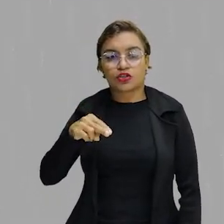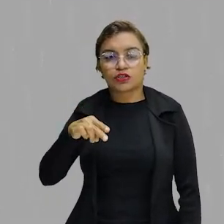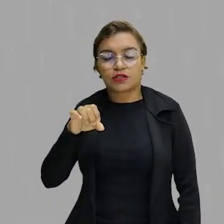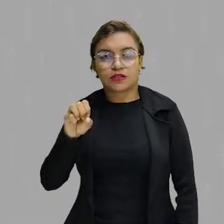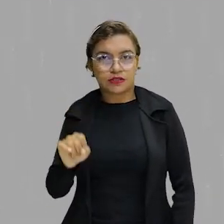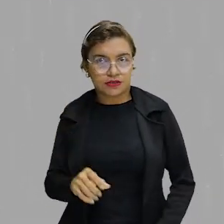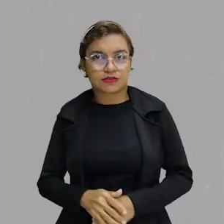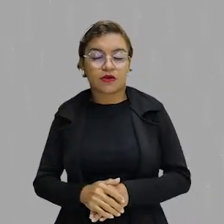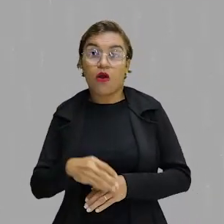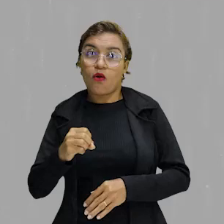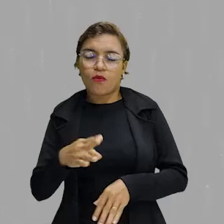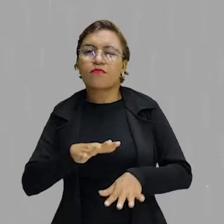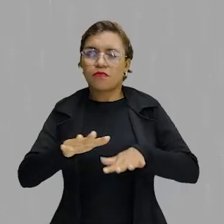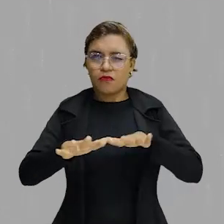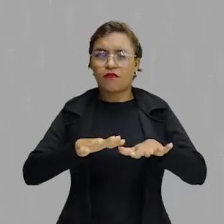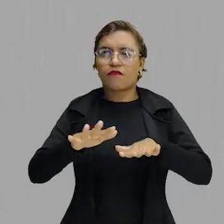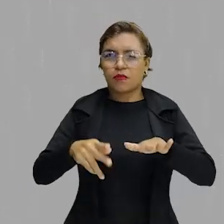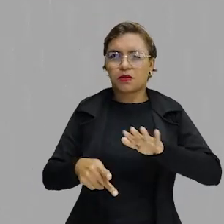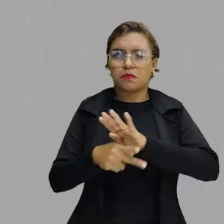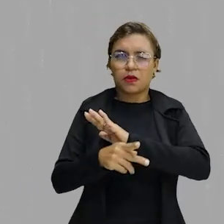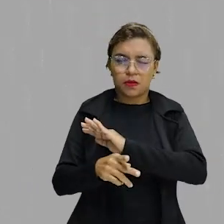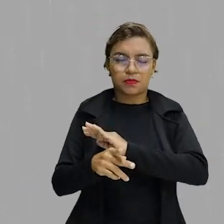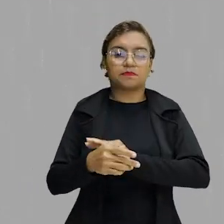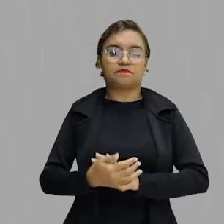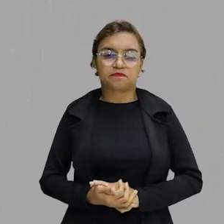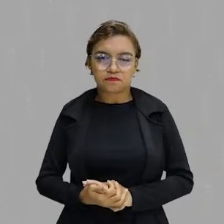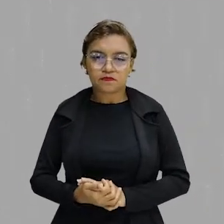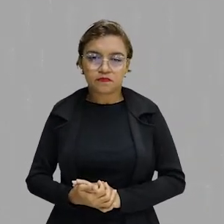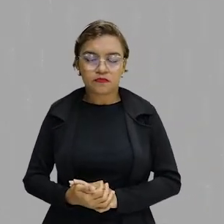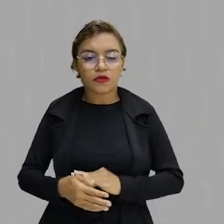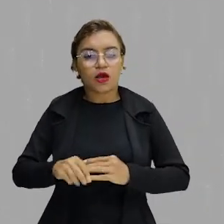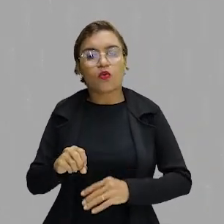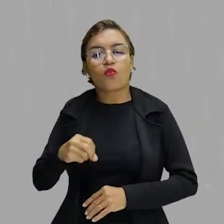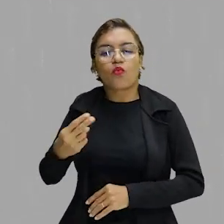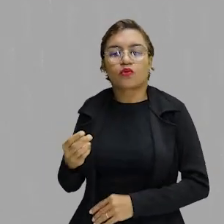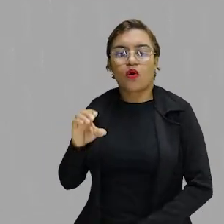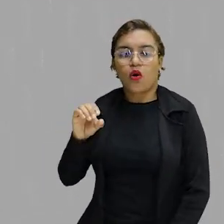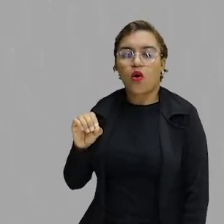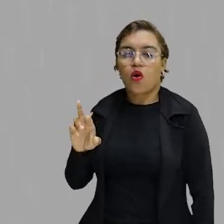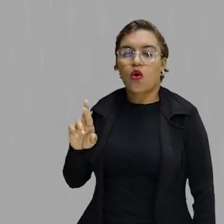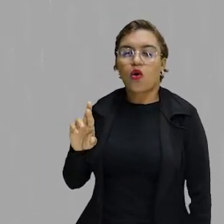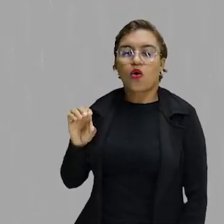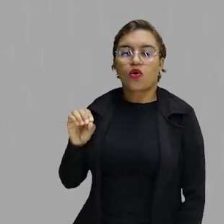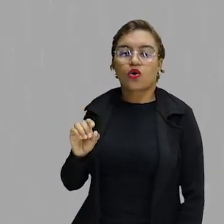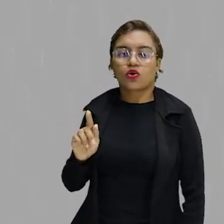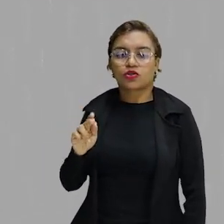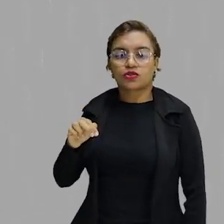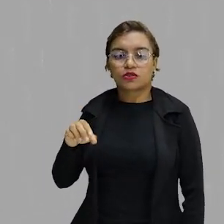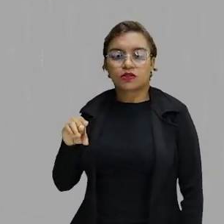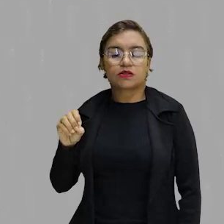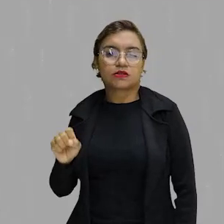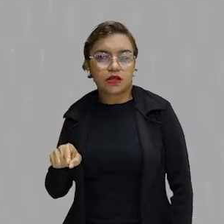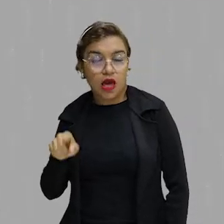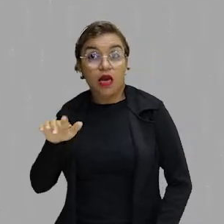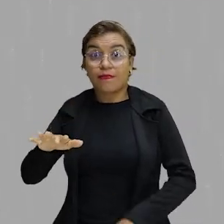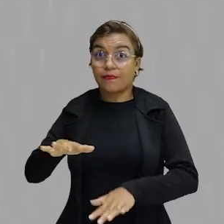movimentos epirogenéticos, beleza? E o que é a orogênese, Marcos? Orogênese é a